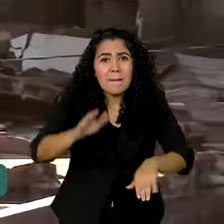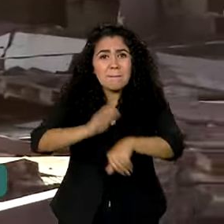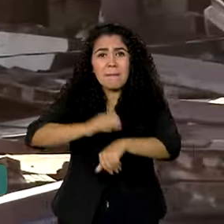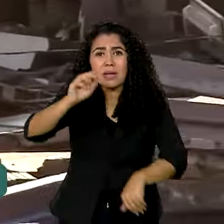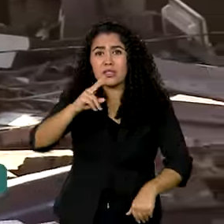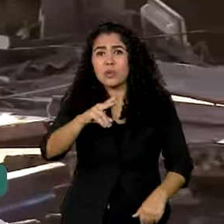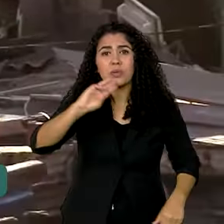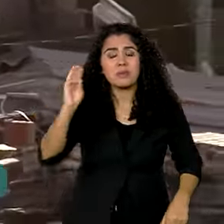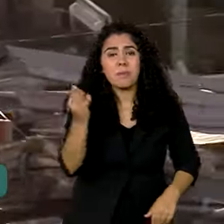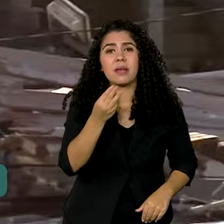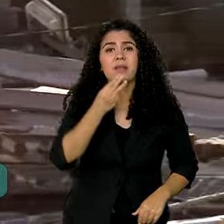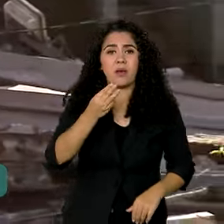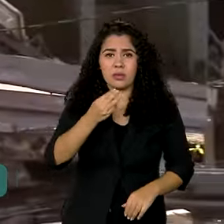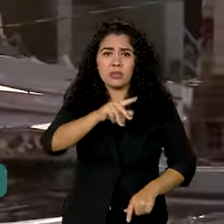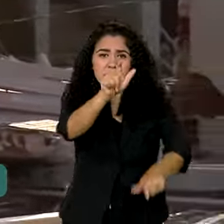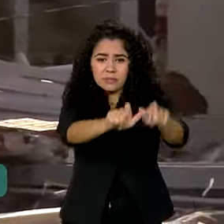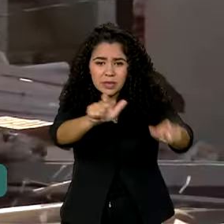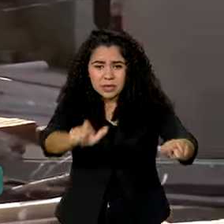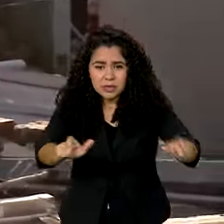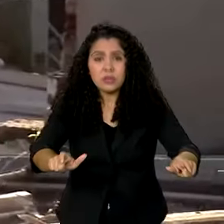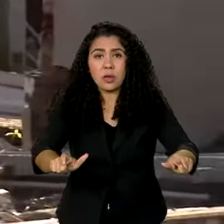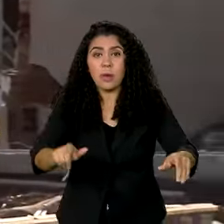milhões e 300 mil pessoas.